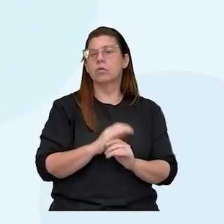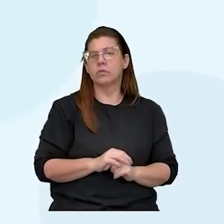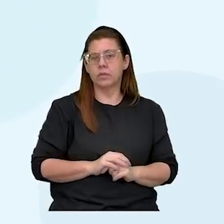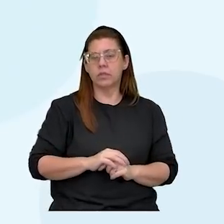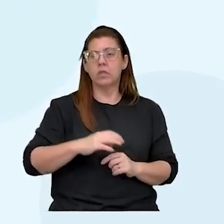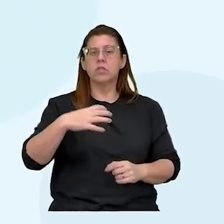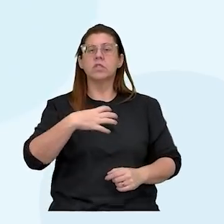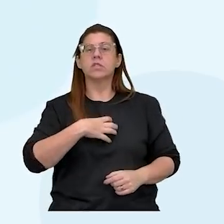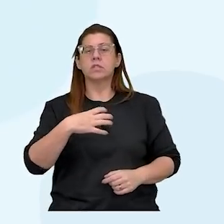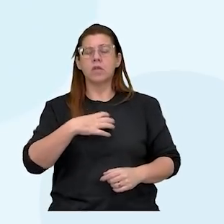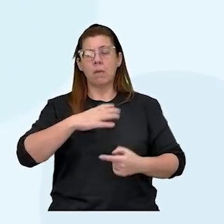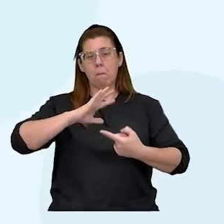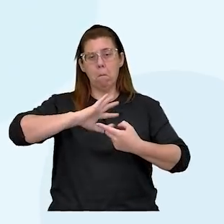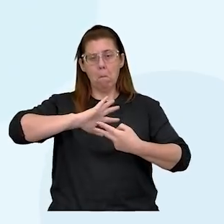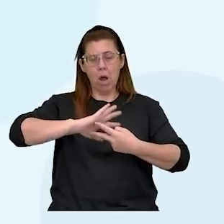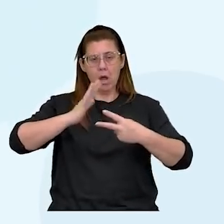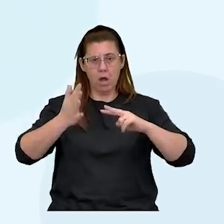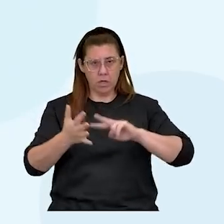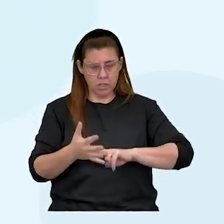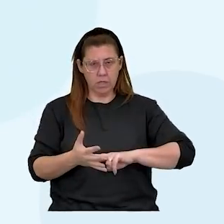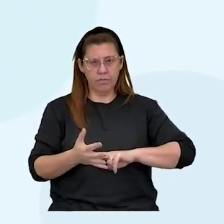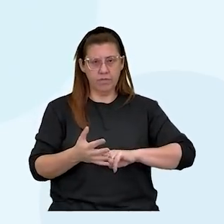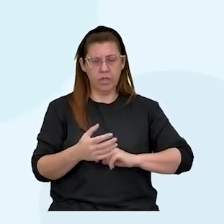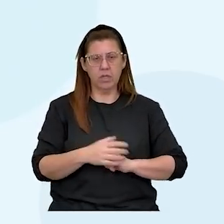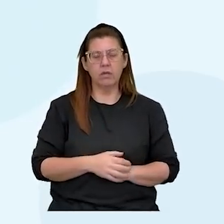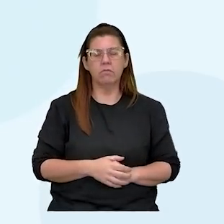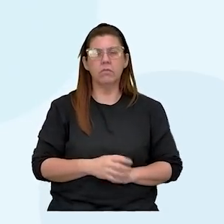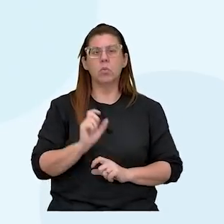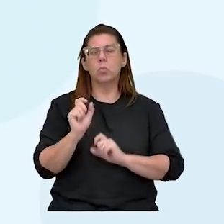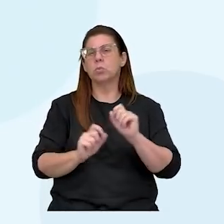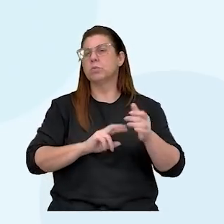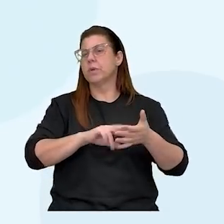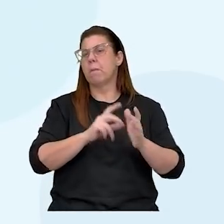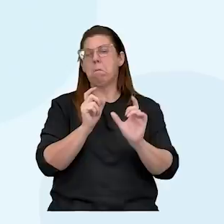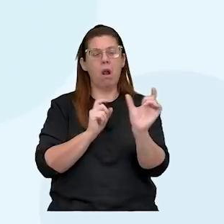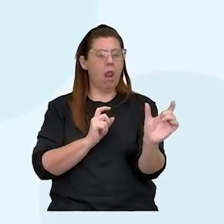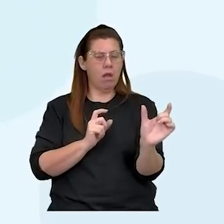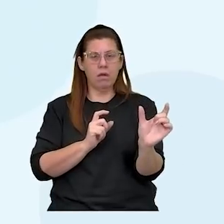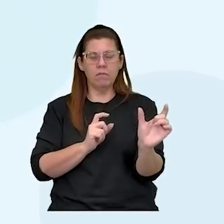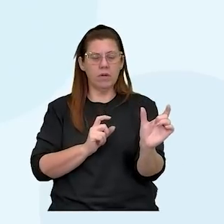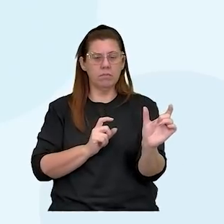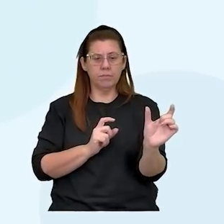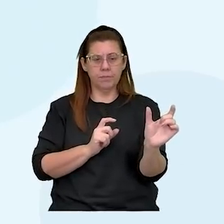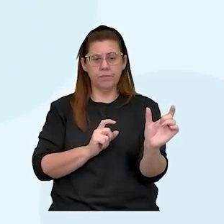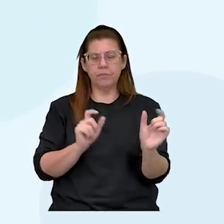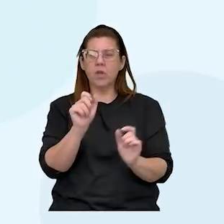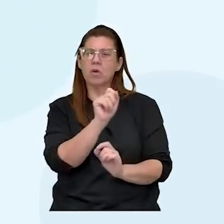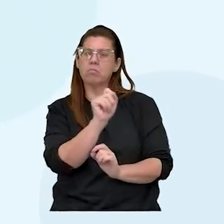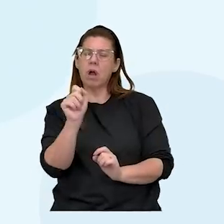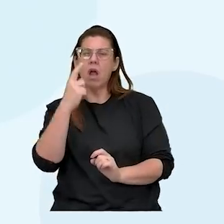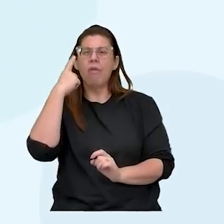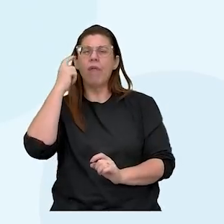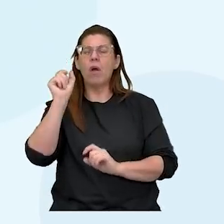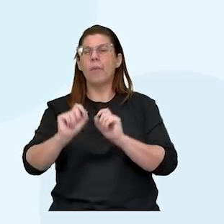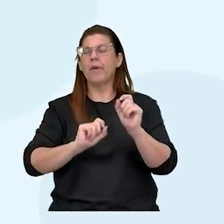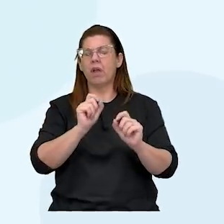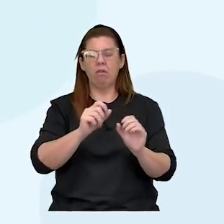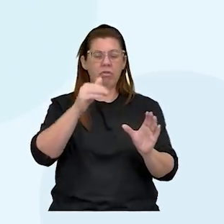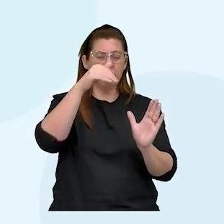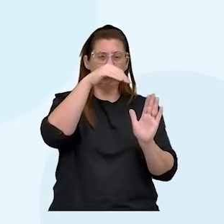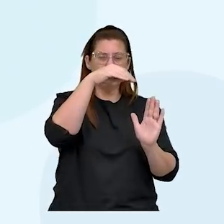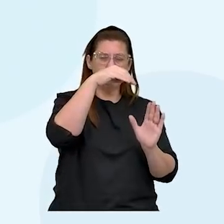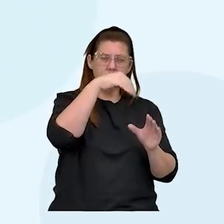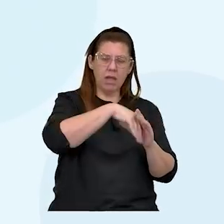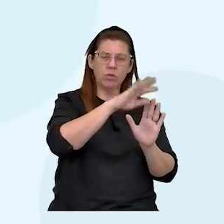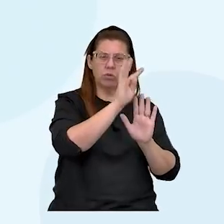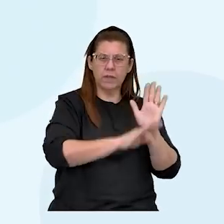semântico dos conectivos empregado nesse contexto. Quer dizer, essas palavras que estão grifadas, ela dá ideia do que no texto? Que está